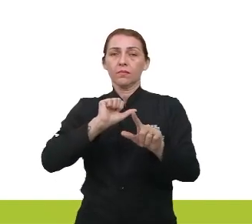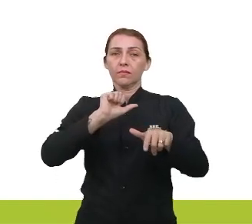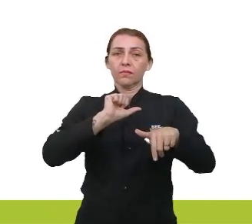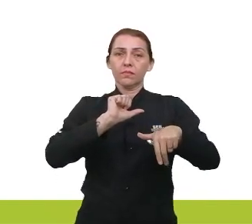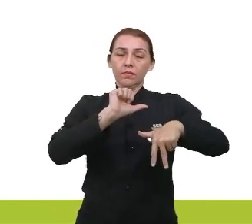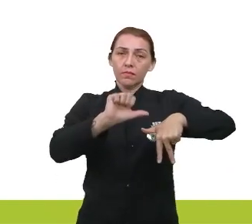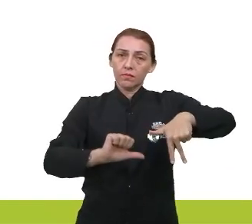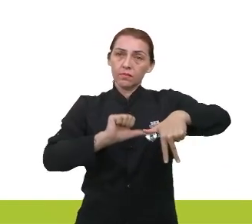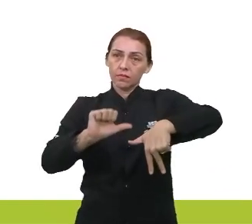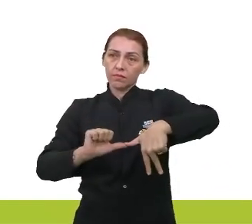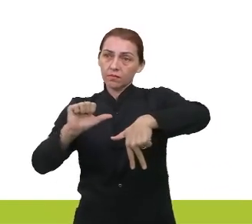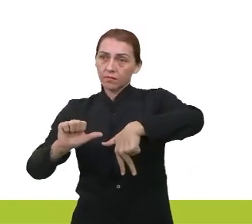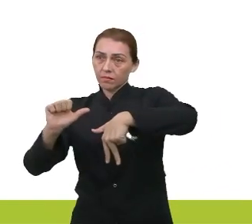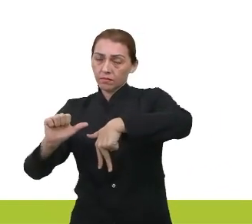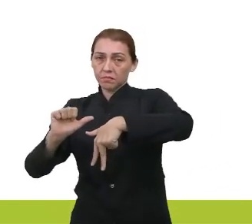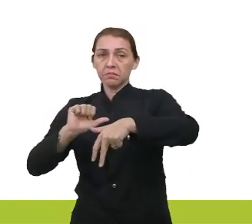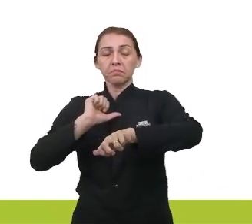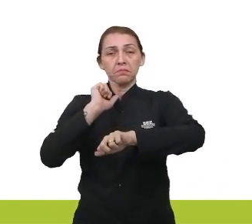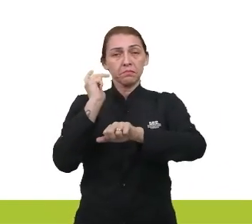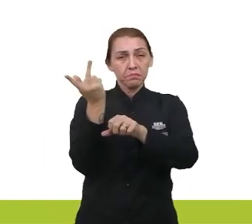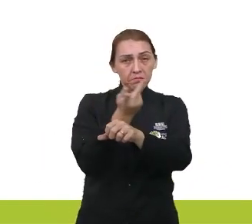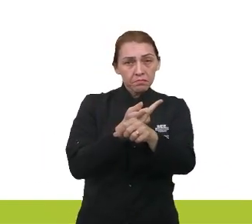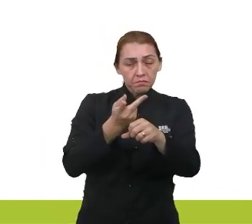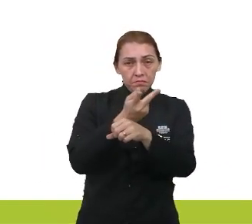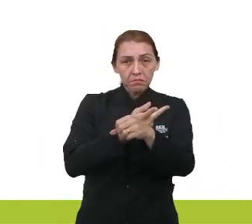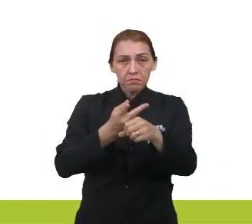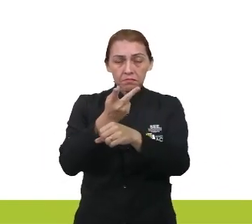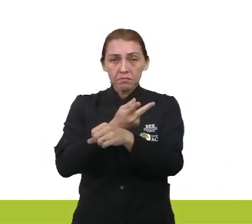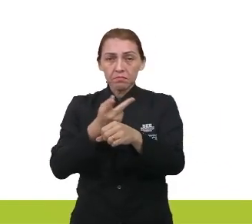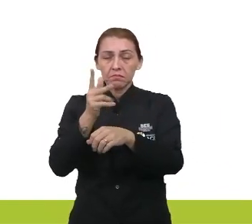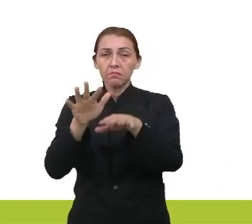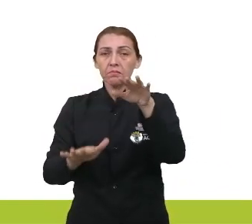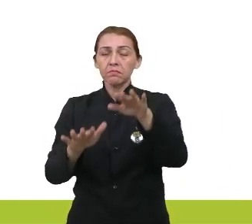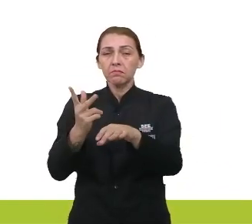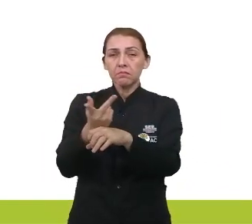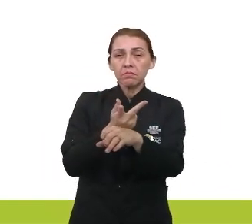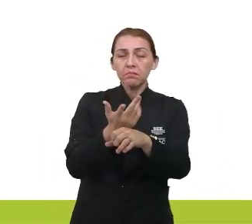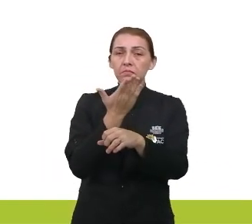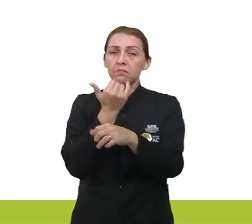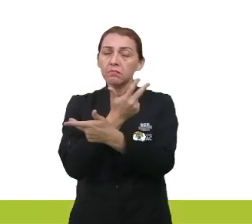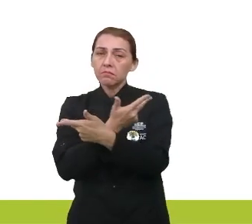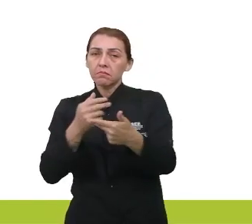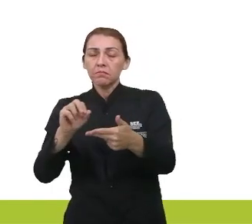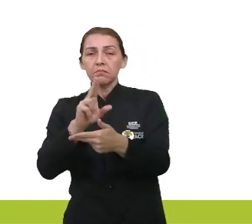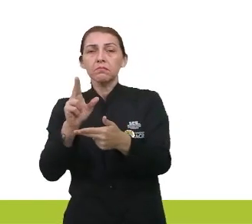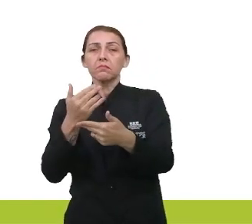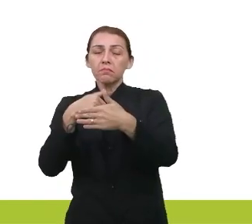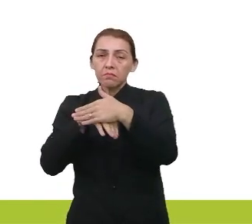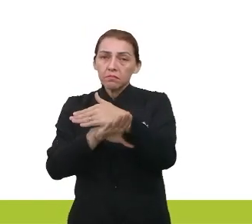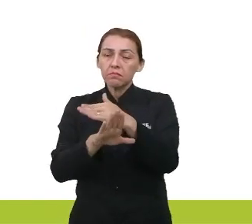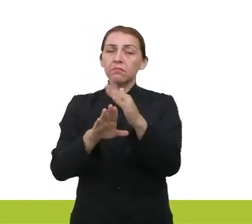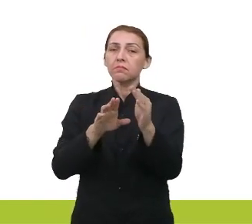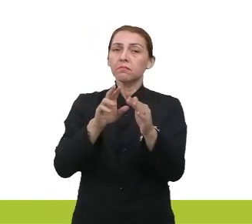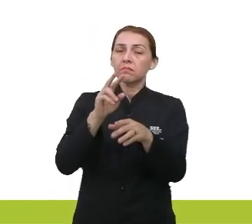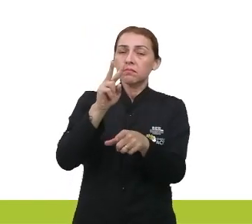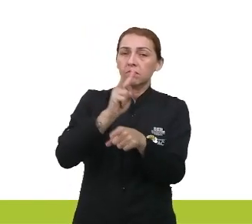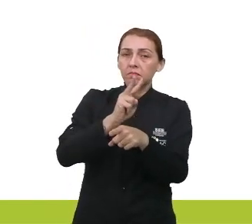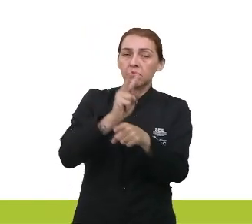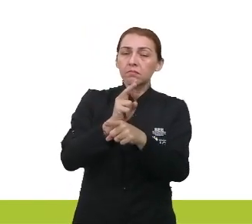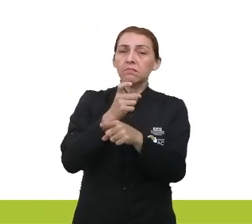que é aquelas pessoas que buscam aí, que migram de acordo com a busca de alimento ou até mesmo abrigo. E a